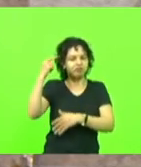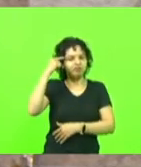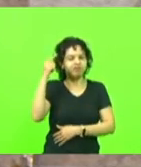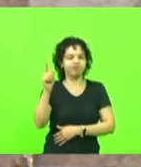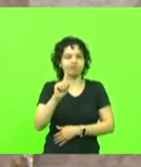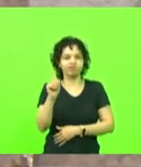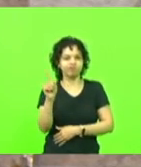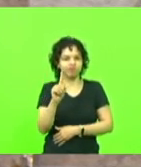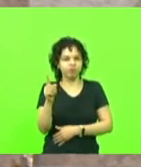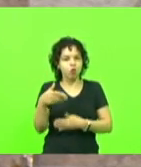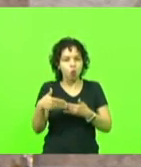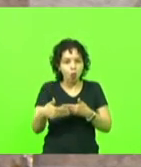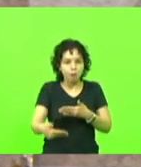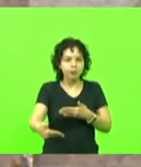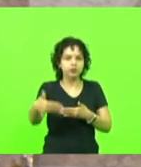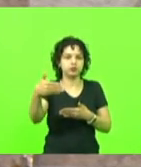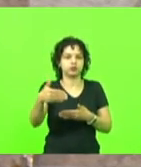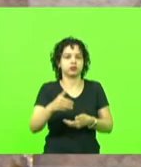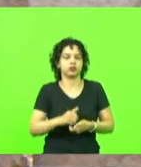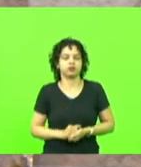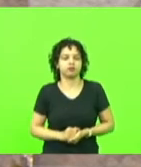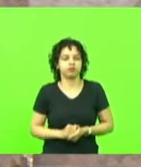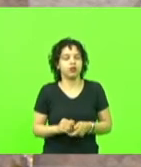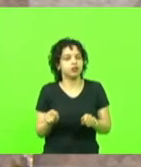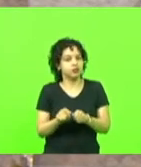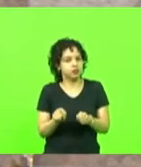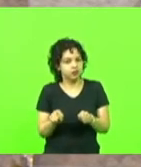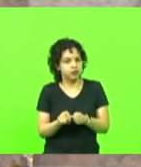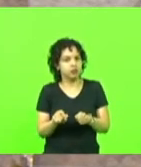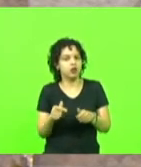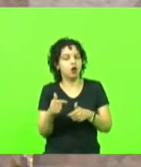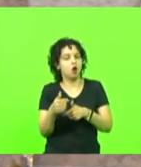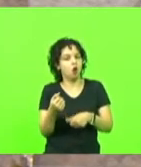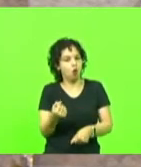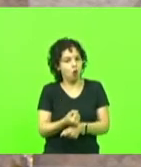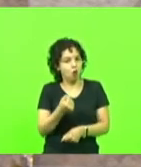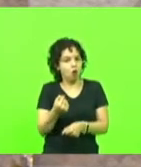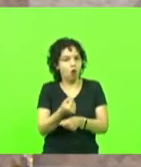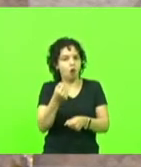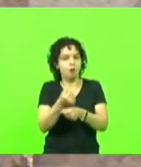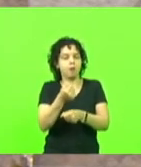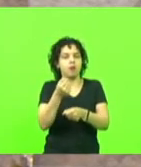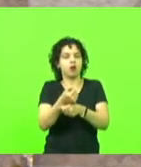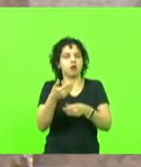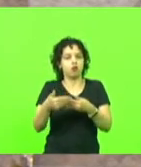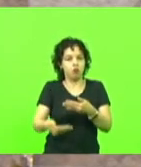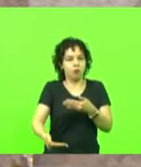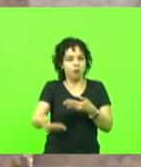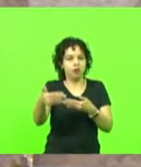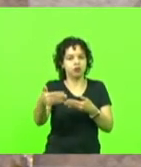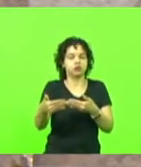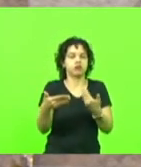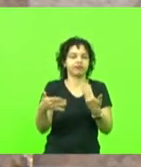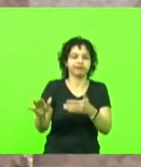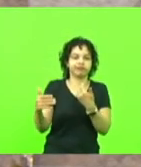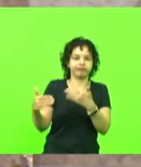ser iniciados. E realização de obras que já estavam iniciadas ou deixadas lá no meio do